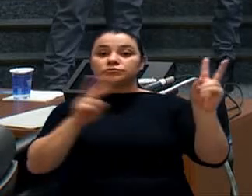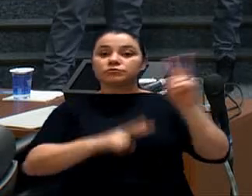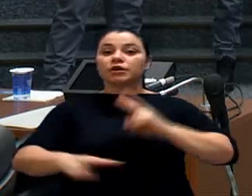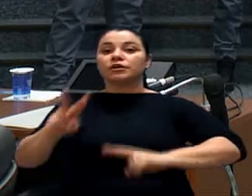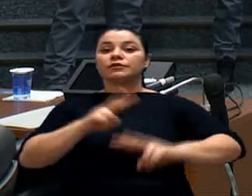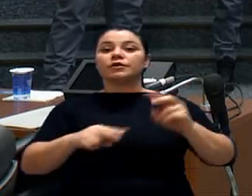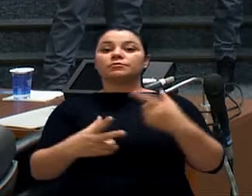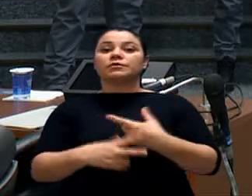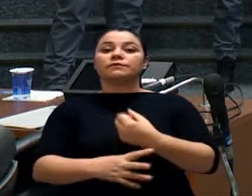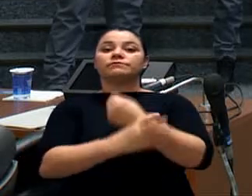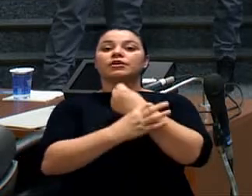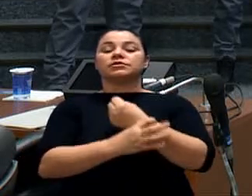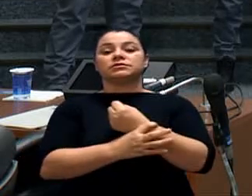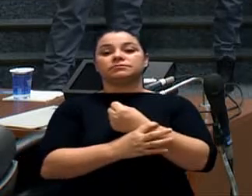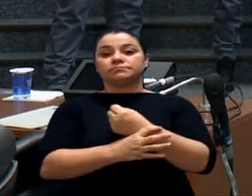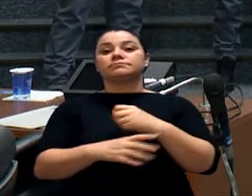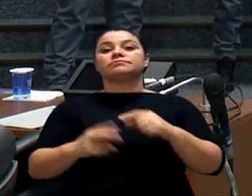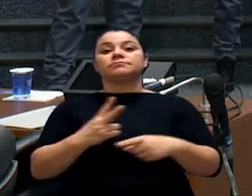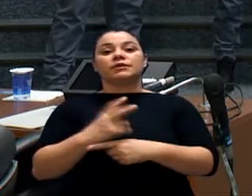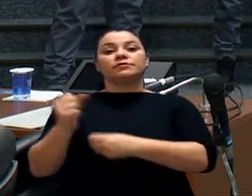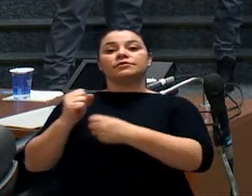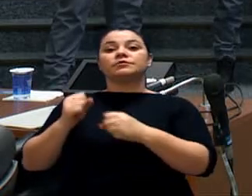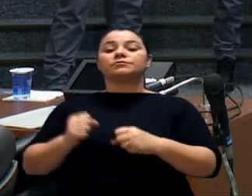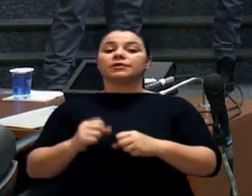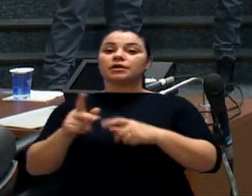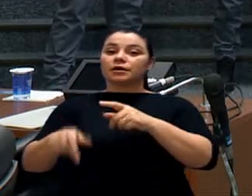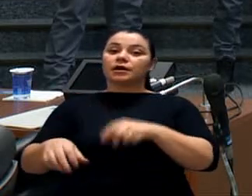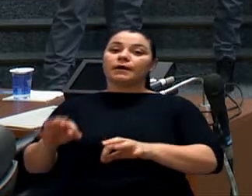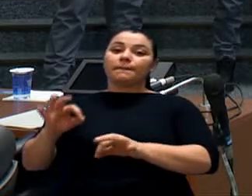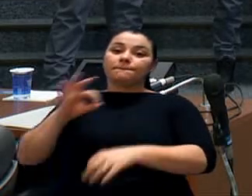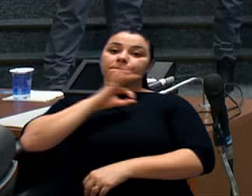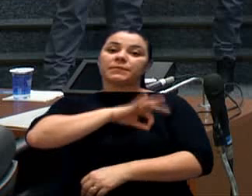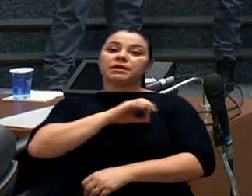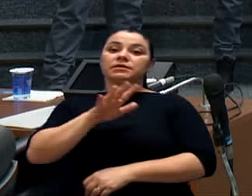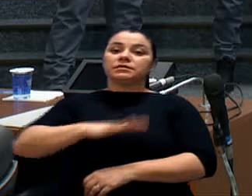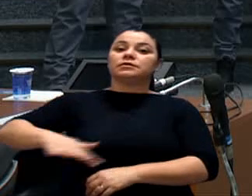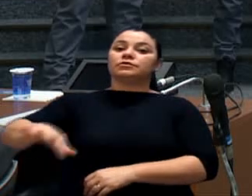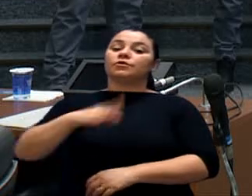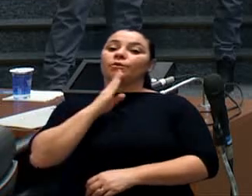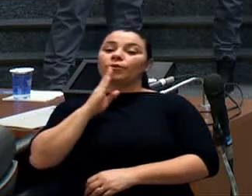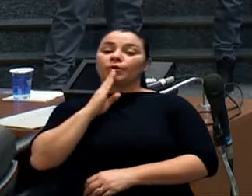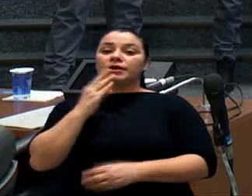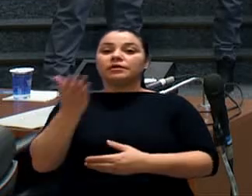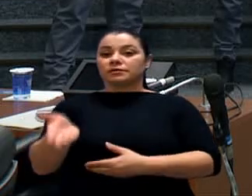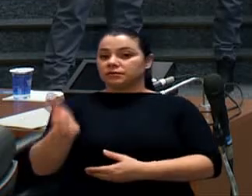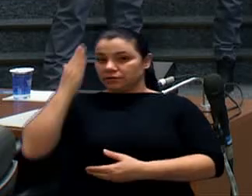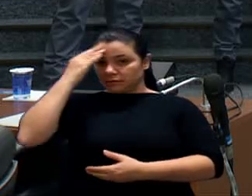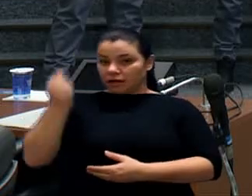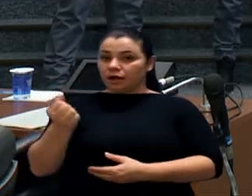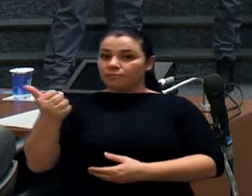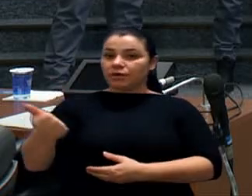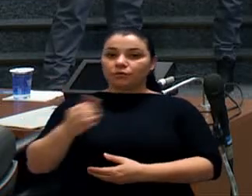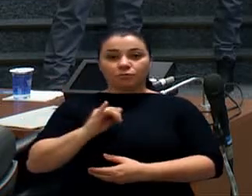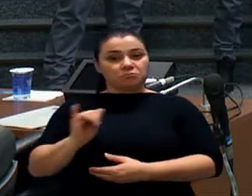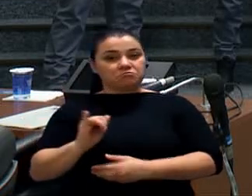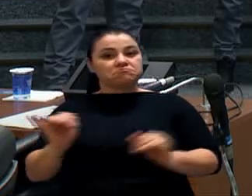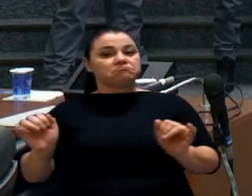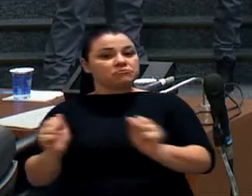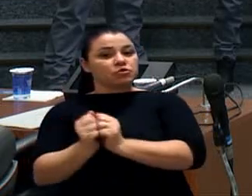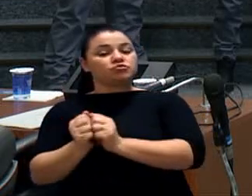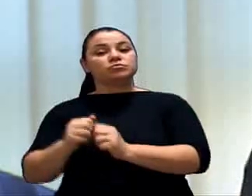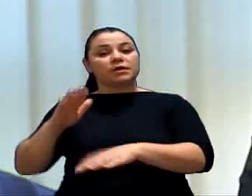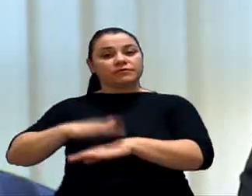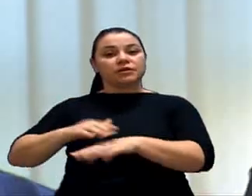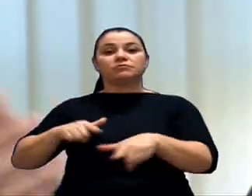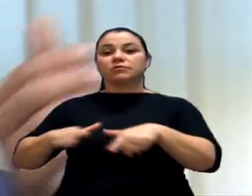à Força de Segurança e principalmente à Polícia Militar. E o Mendes, que é da região, que conhece muito bem, e o Mendes, grande parceiro, grande irmão lá, lá, fez a